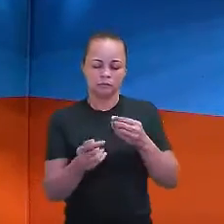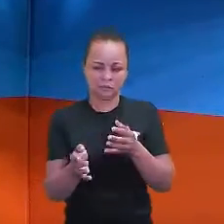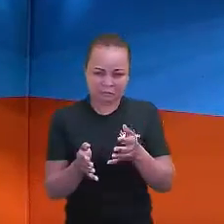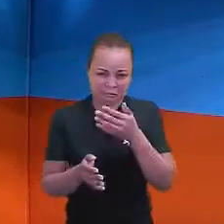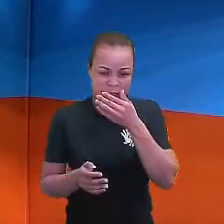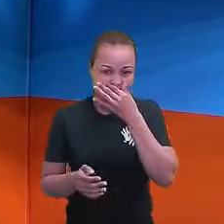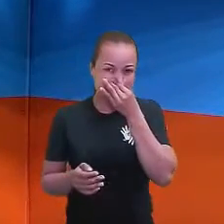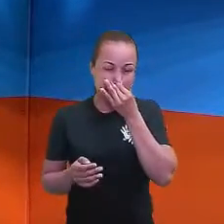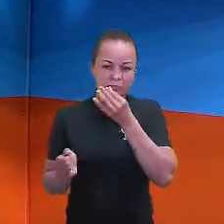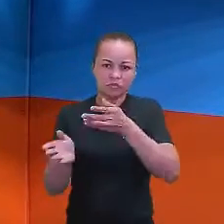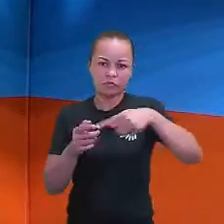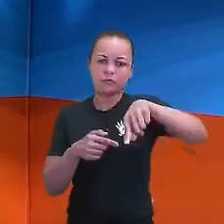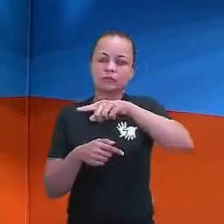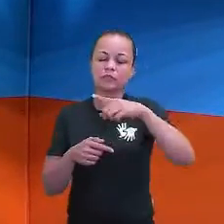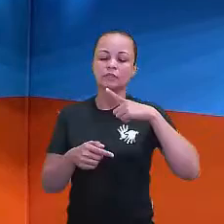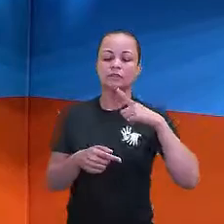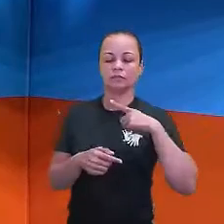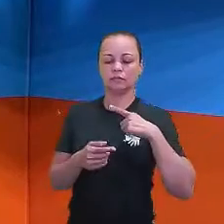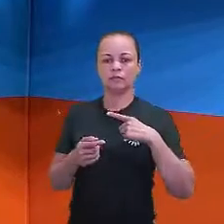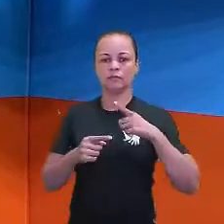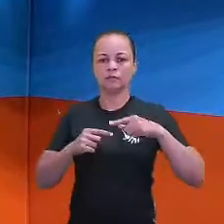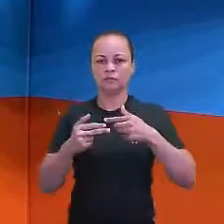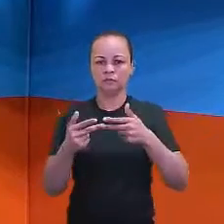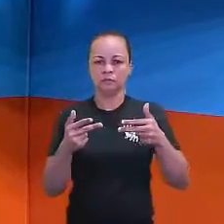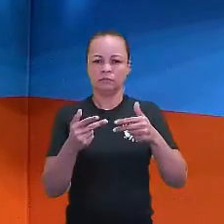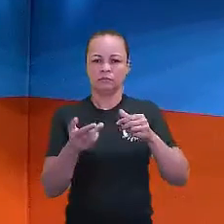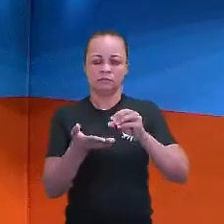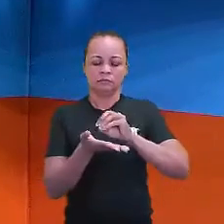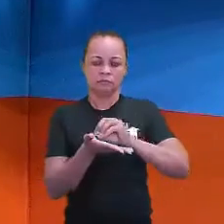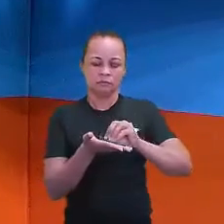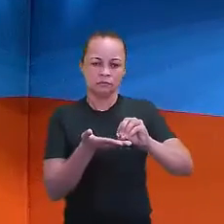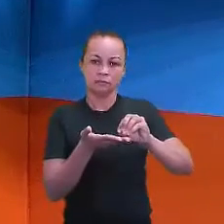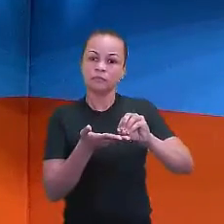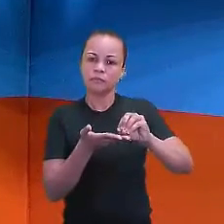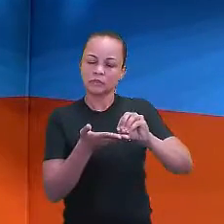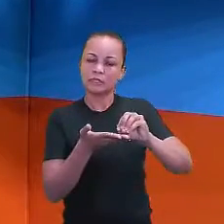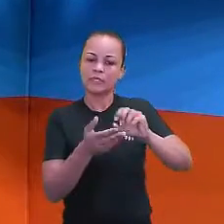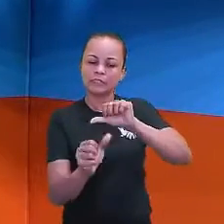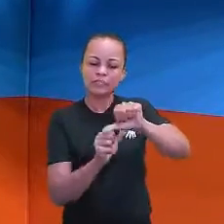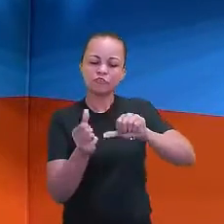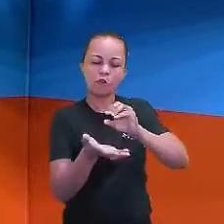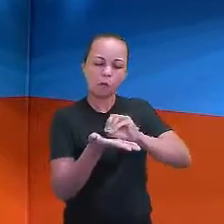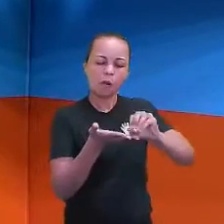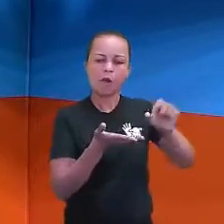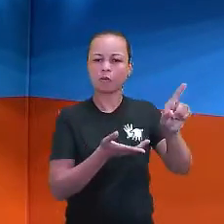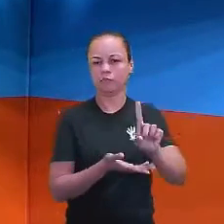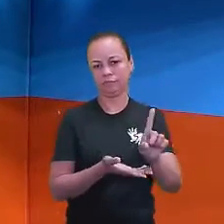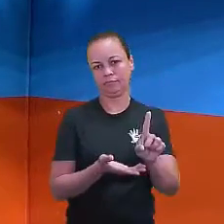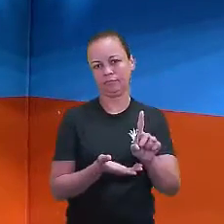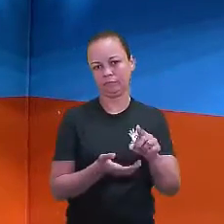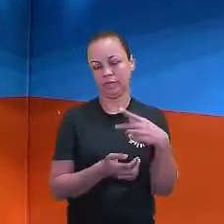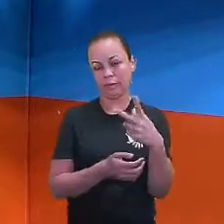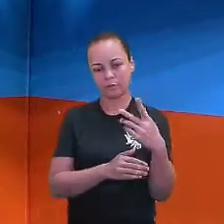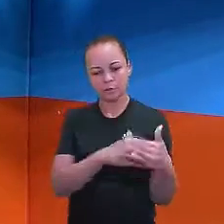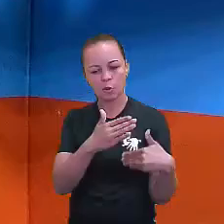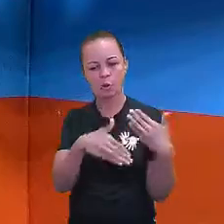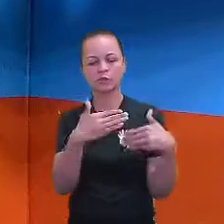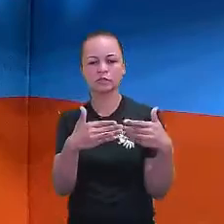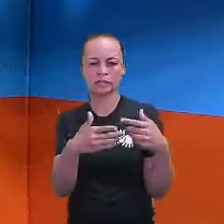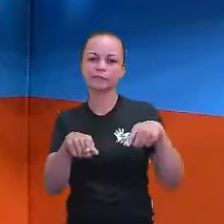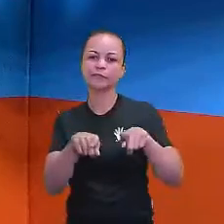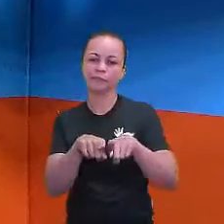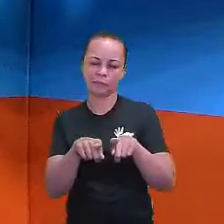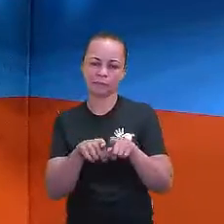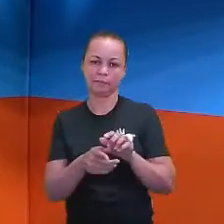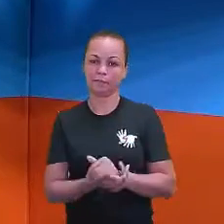tem os elementos orgânicos que vão se transformar em elementos inorgânicos. Então, o CO2 ele volta também para a atmosfera a partir desse processo. Mas lembra